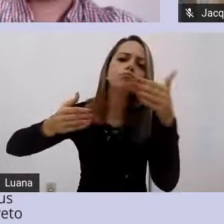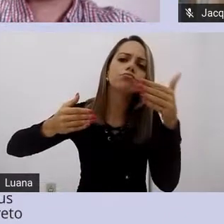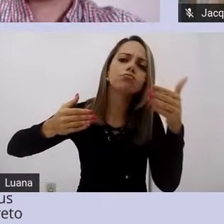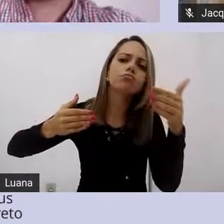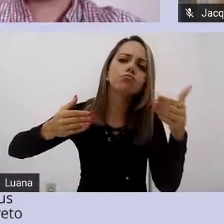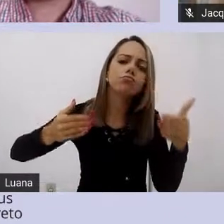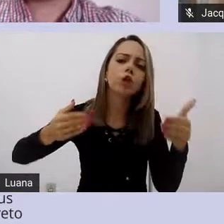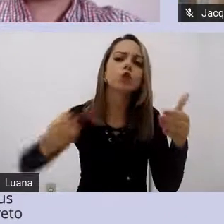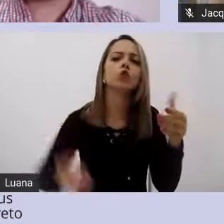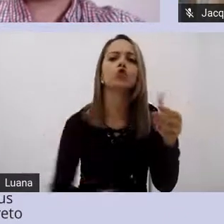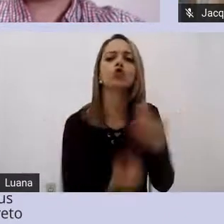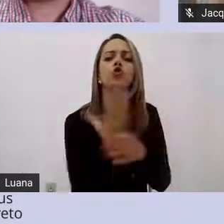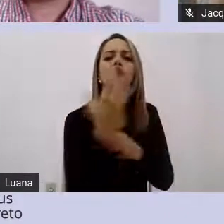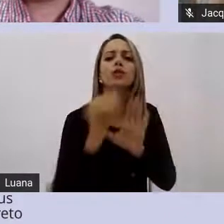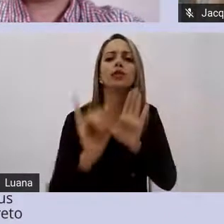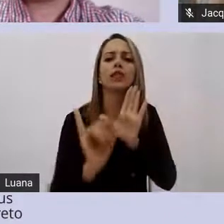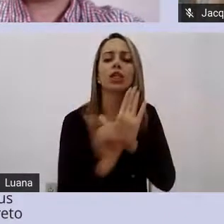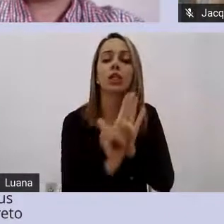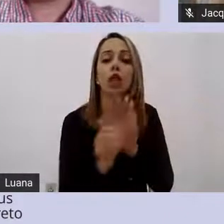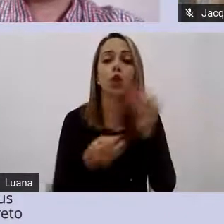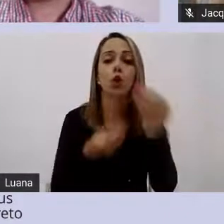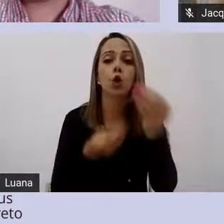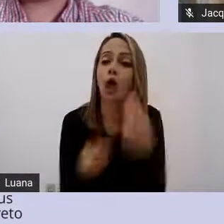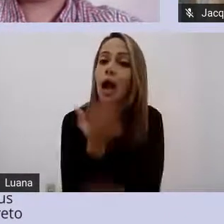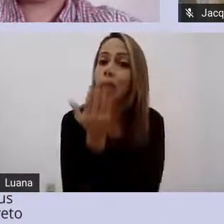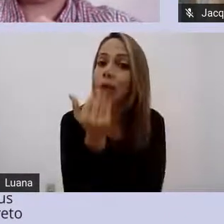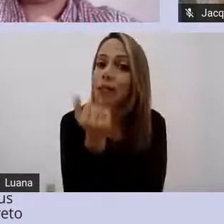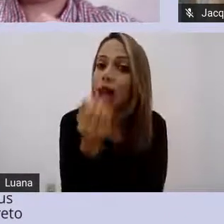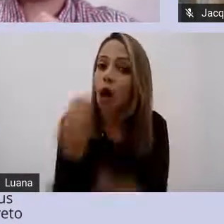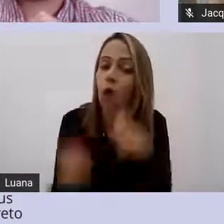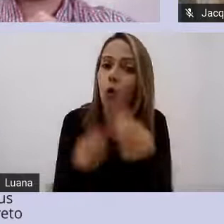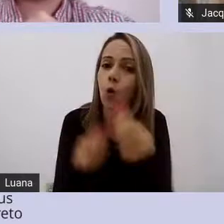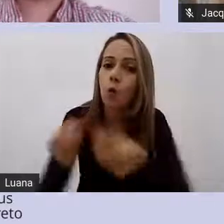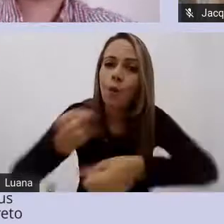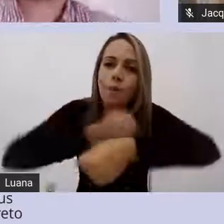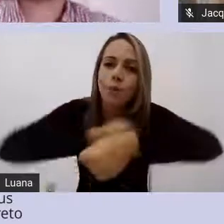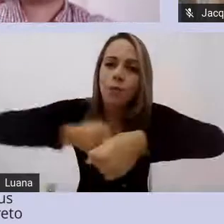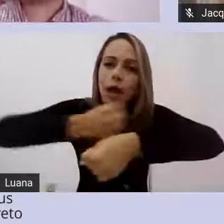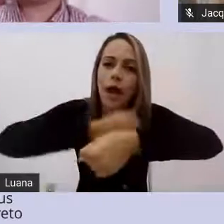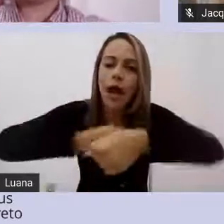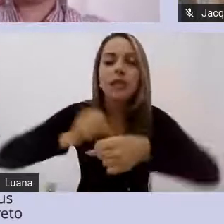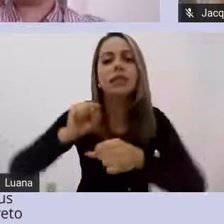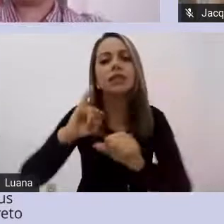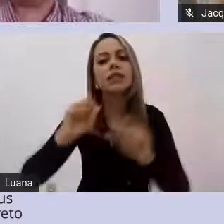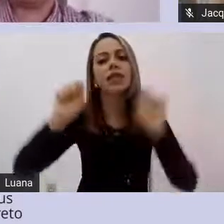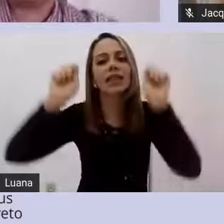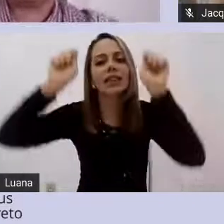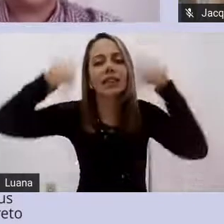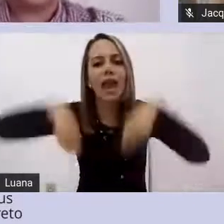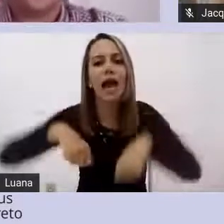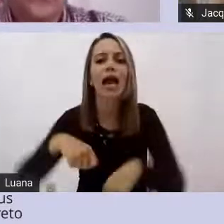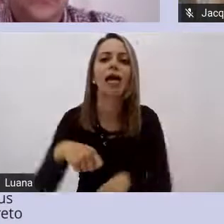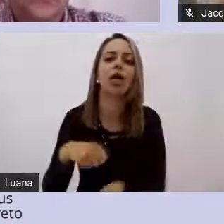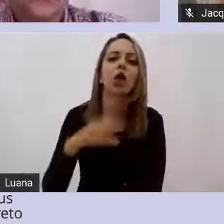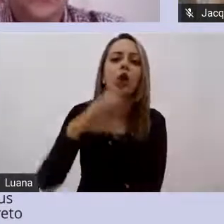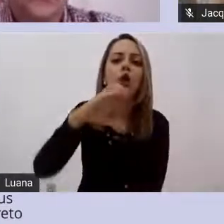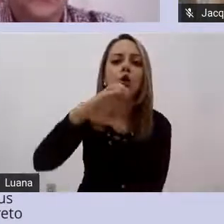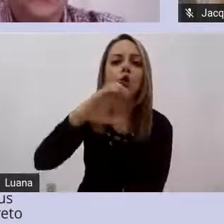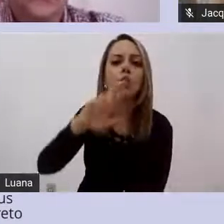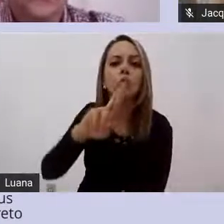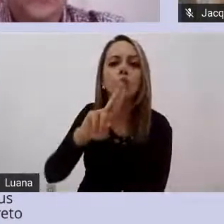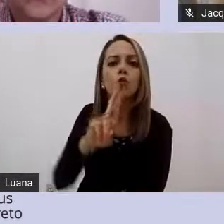do hábito de alimentar, o modo de preparar, se você pode comer cru ou cozido determinado alimento, um alimento que